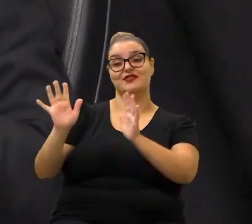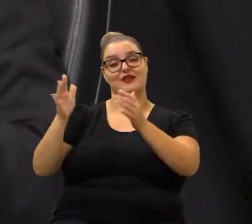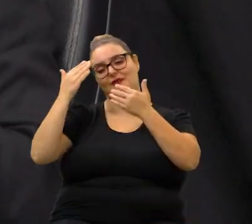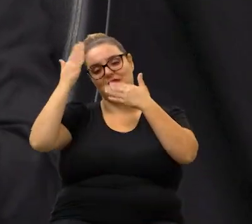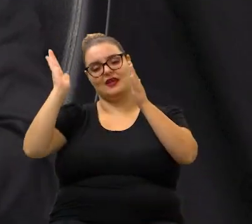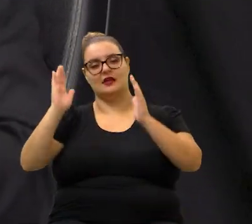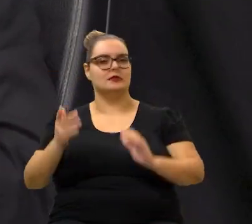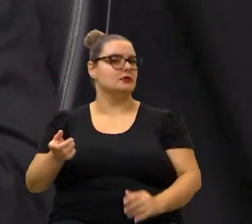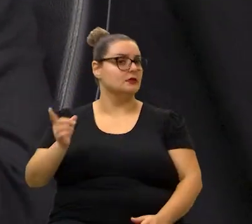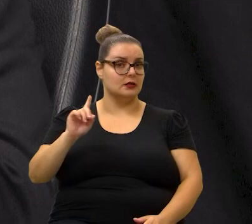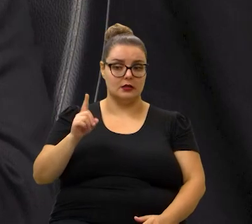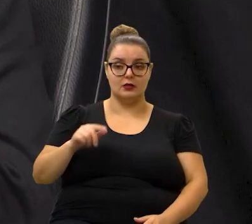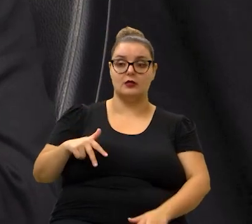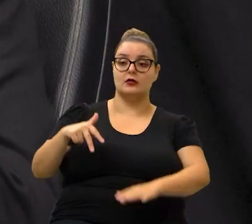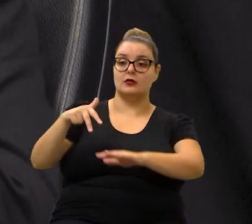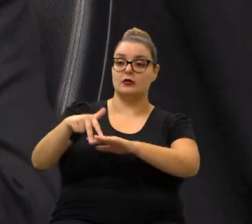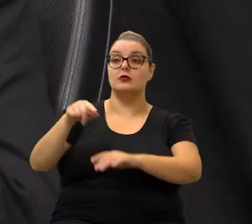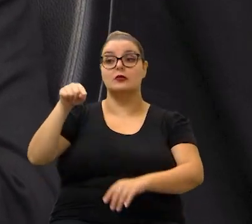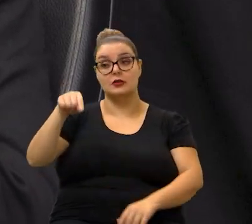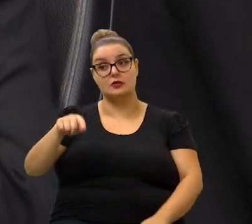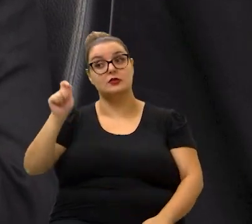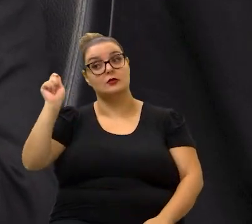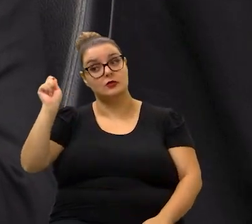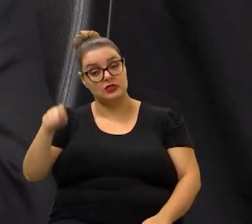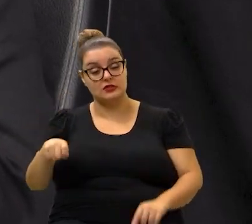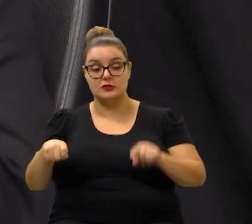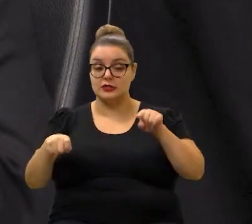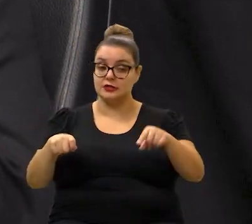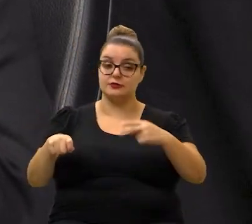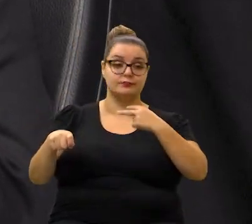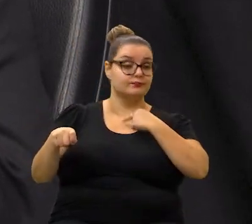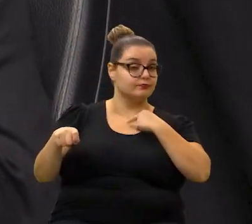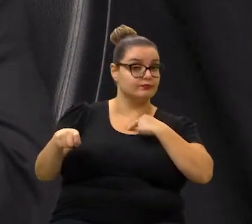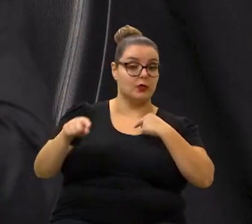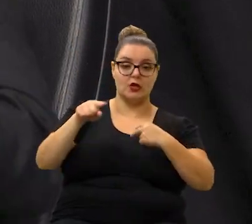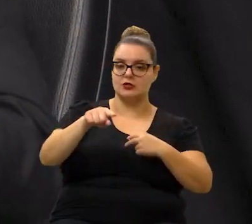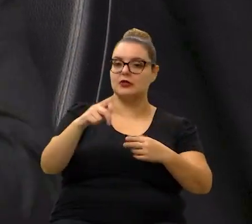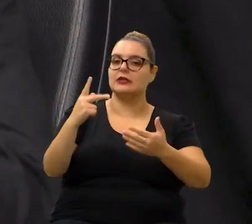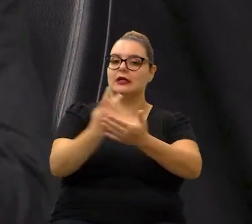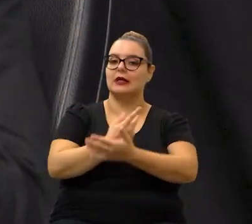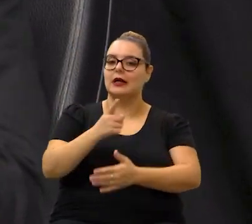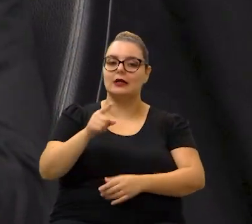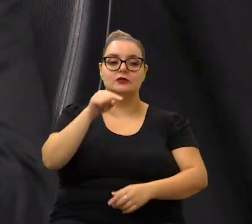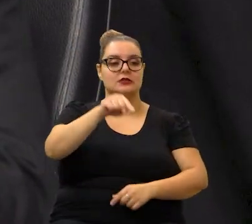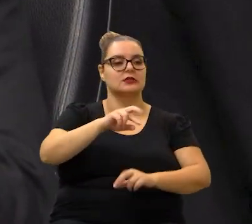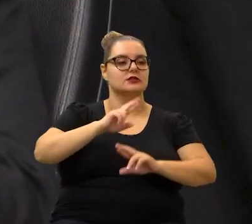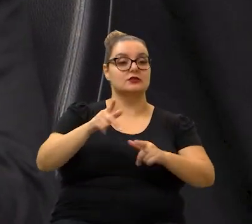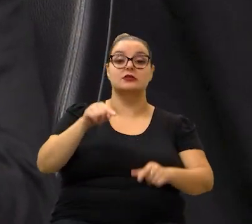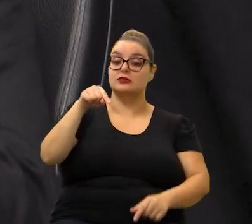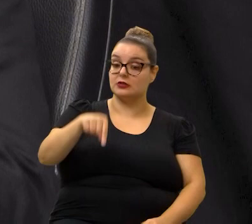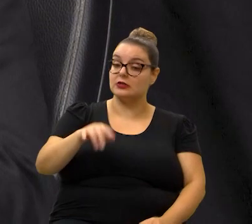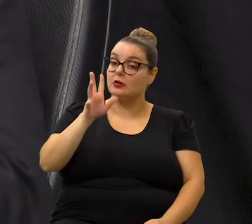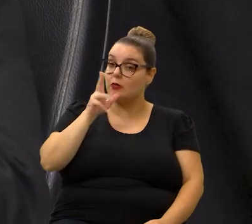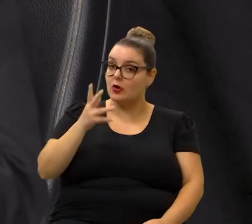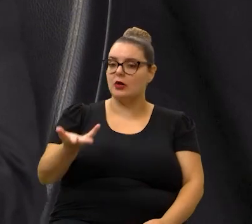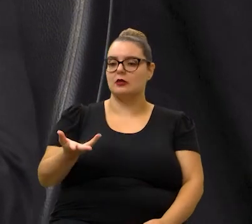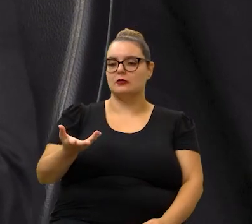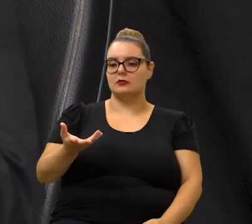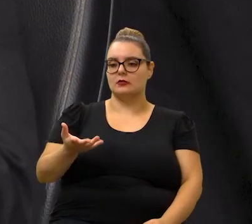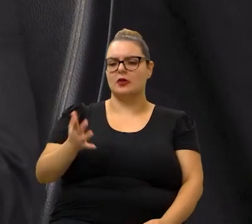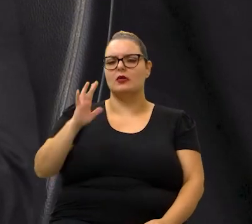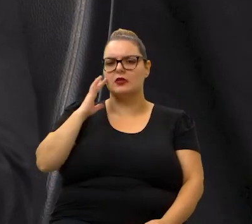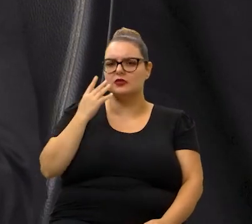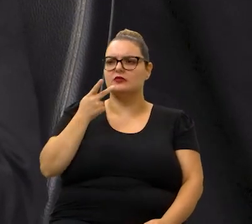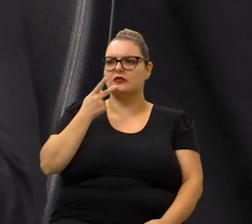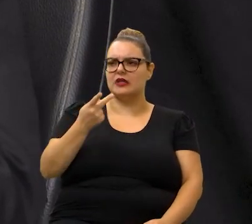né Nós temos que ir lá ó Isso aqui é é possível isso aqui não dá certo ó isso aqui dá para fazer isso aqui demora eu acho que nós